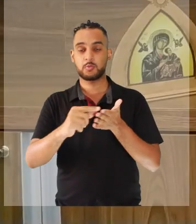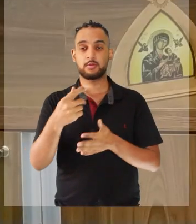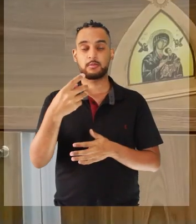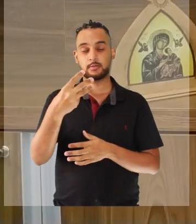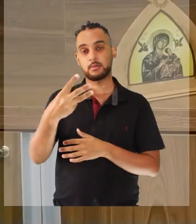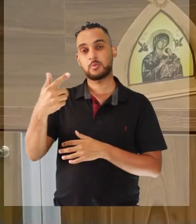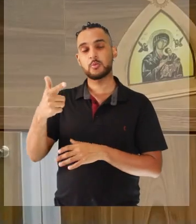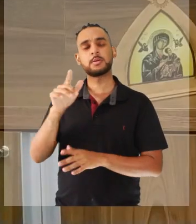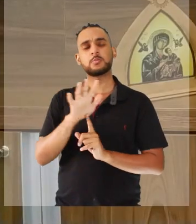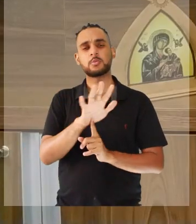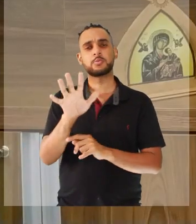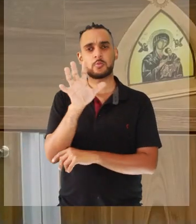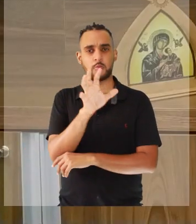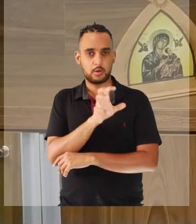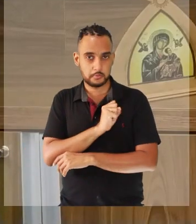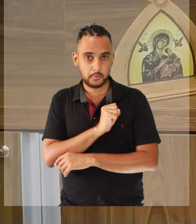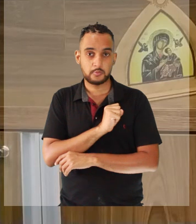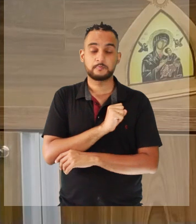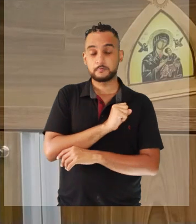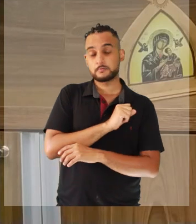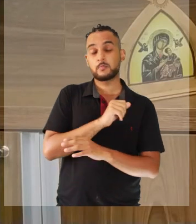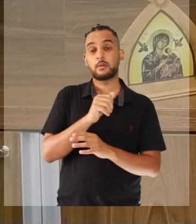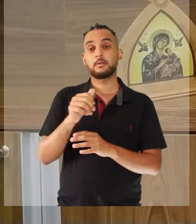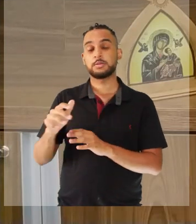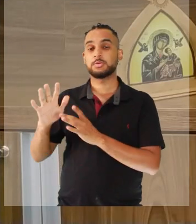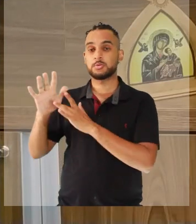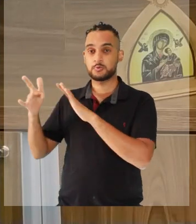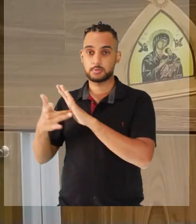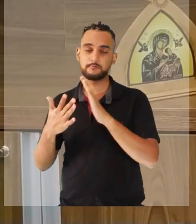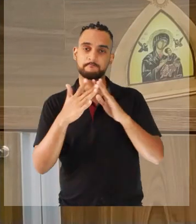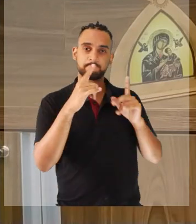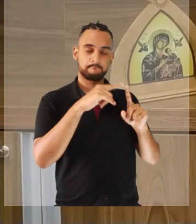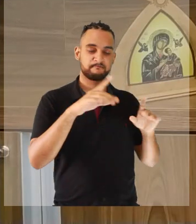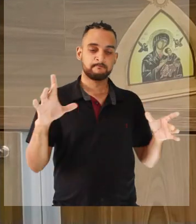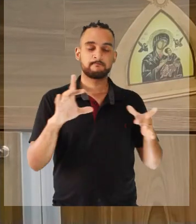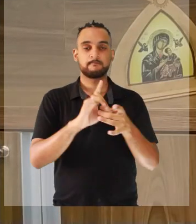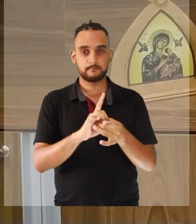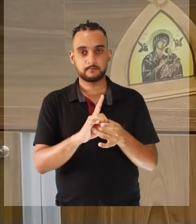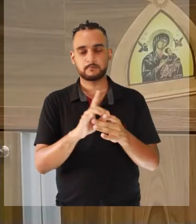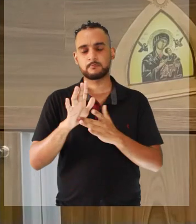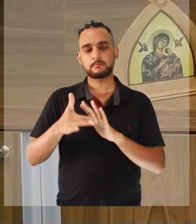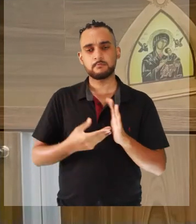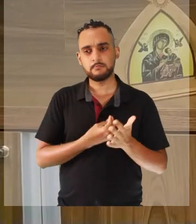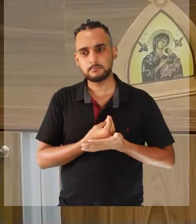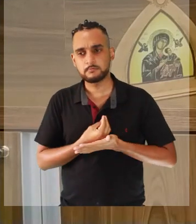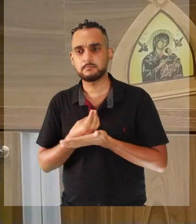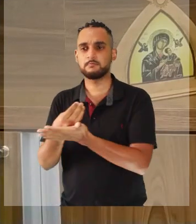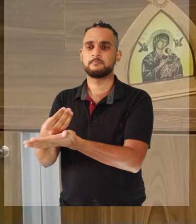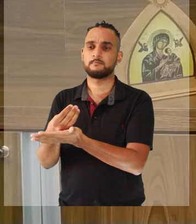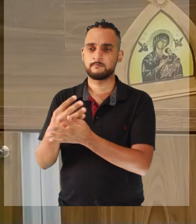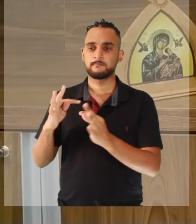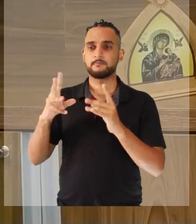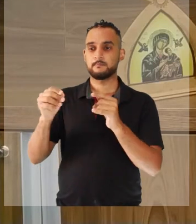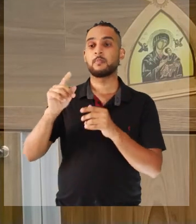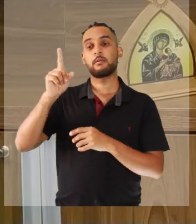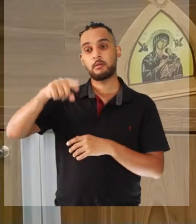Efésios 5:32, um texto que fala do amor matrimonial entre Jesus e a igreja, um amor em que Jesus se